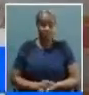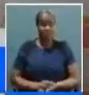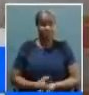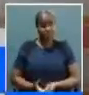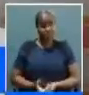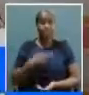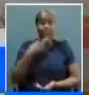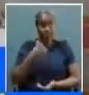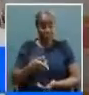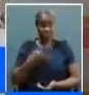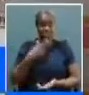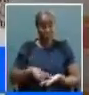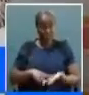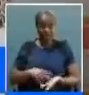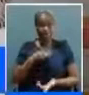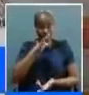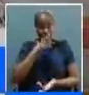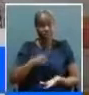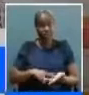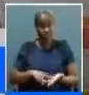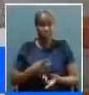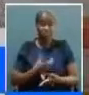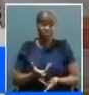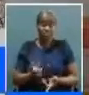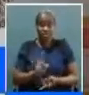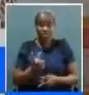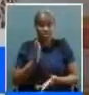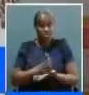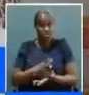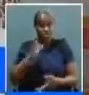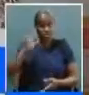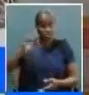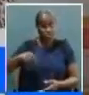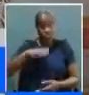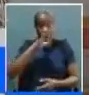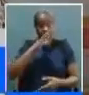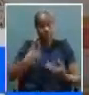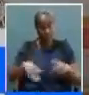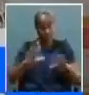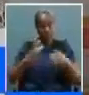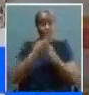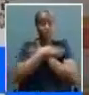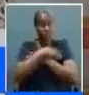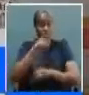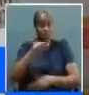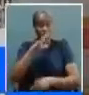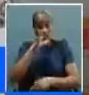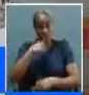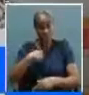Por acaso tem toda a razão. Às vezes, e não só os jurados estão a dizer, mas os amigos já dizem que é